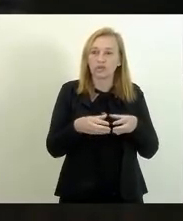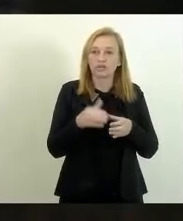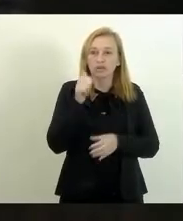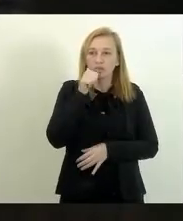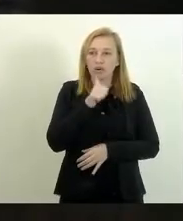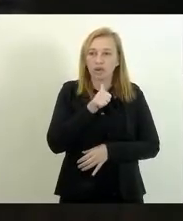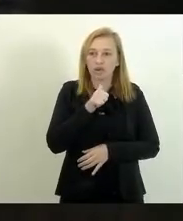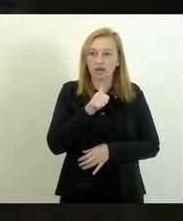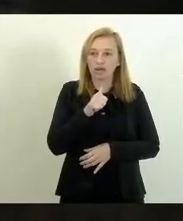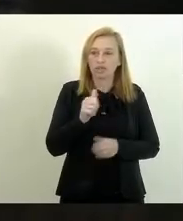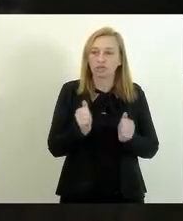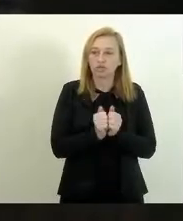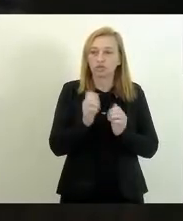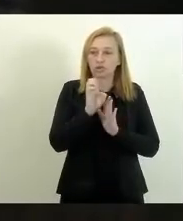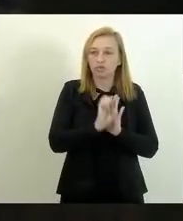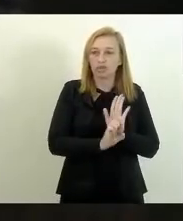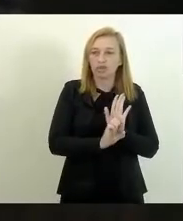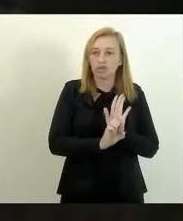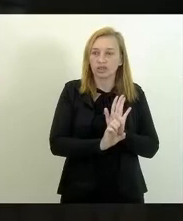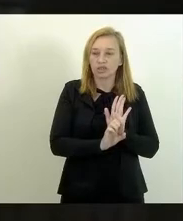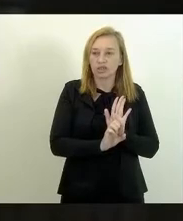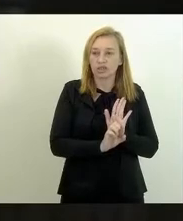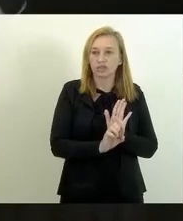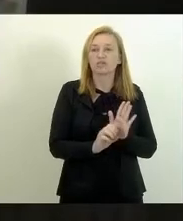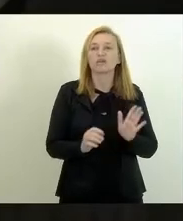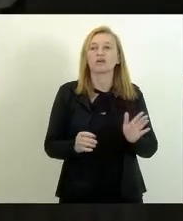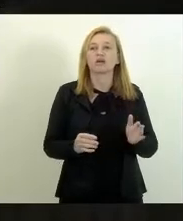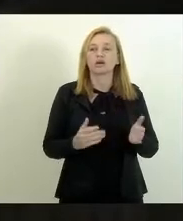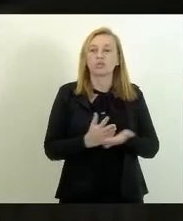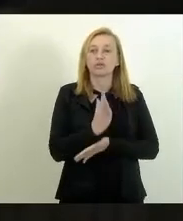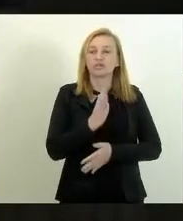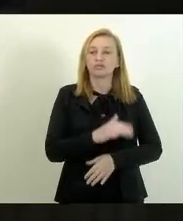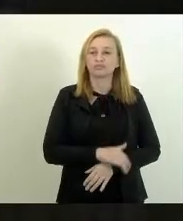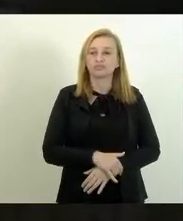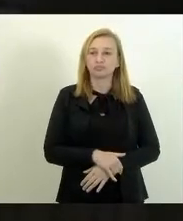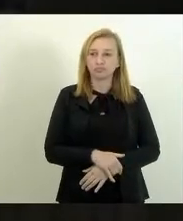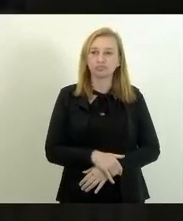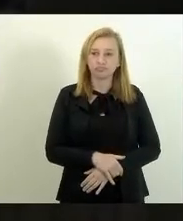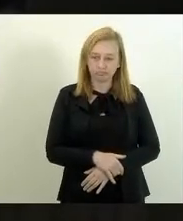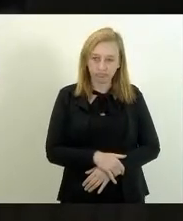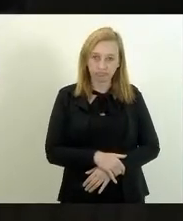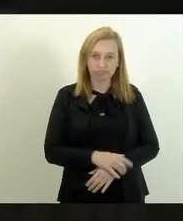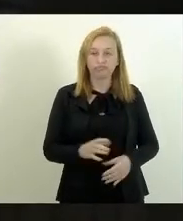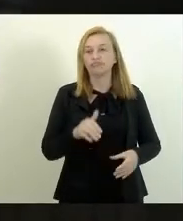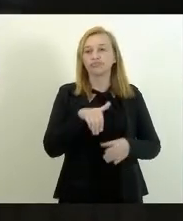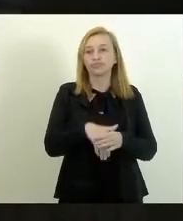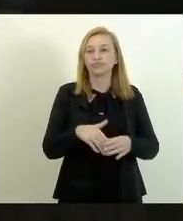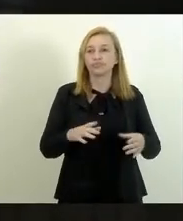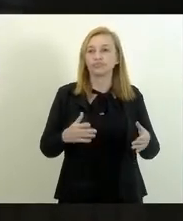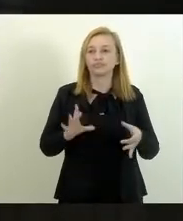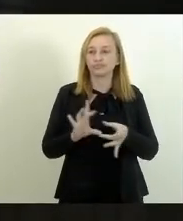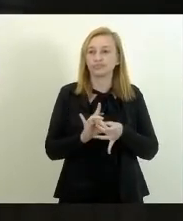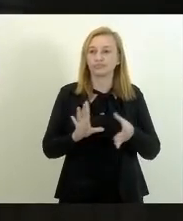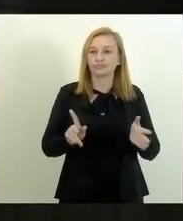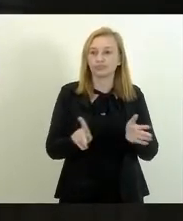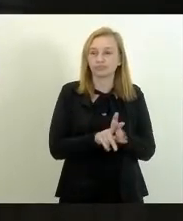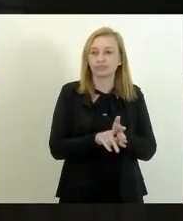Mulher favorável com emendas. Os senhores que aprovam, eles estão aprovados. Em votação, um projeto assim emendado. Os